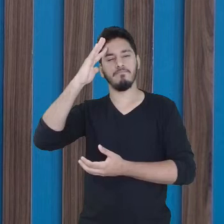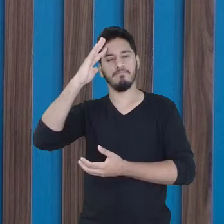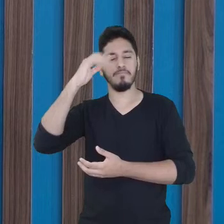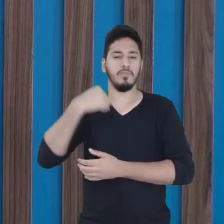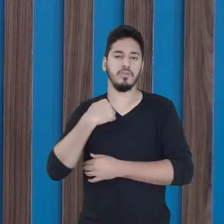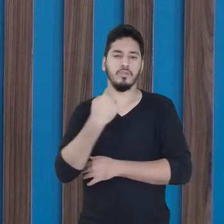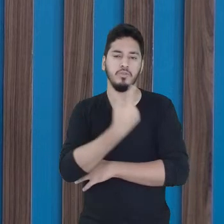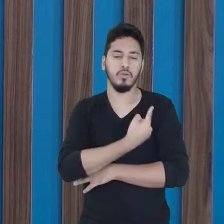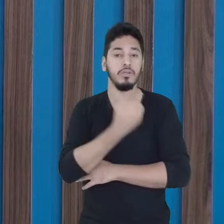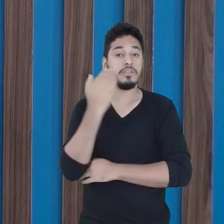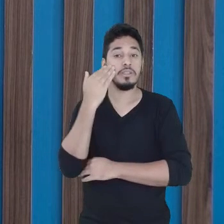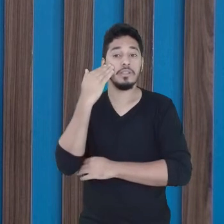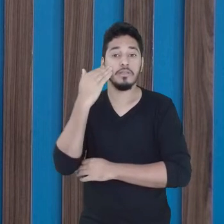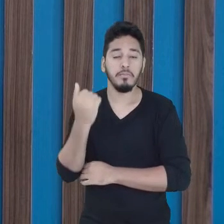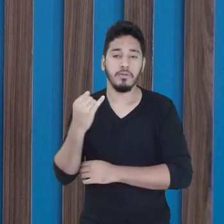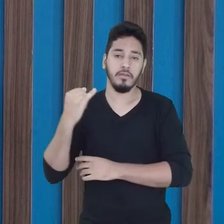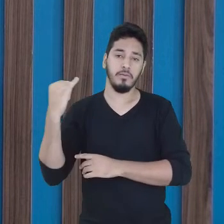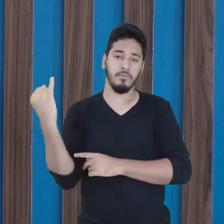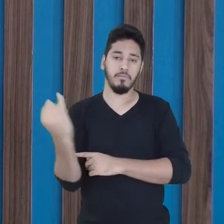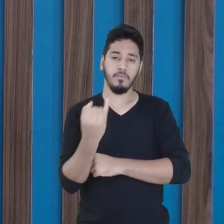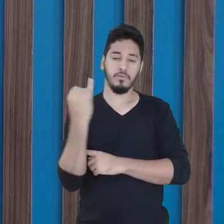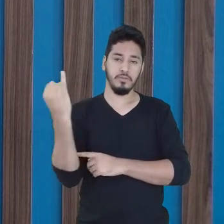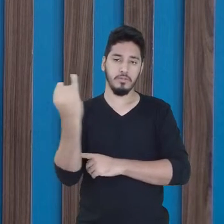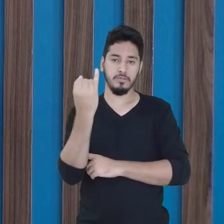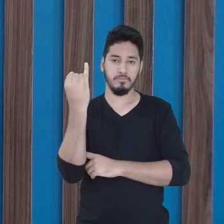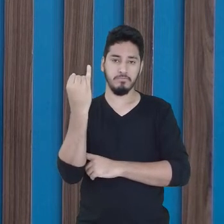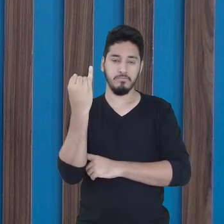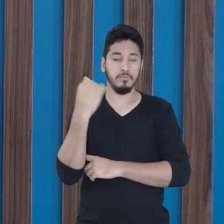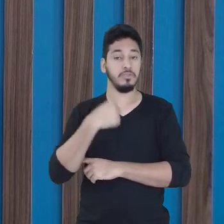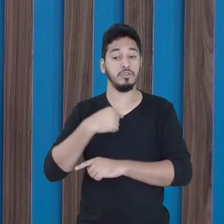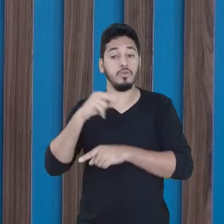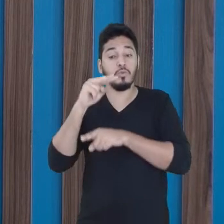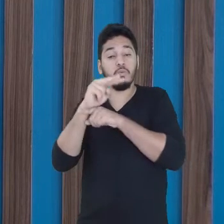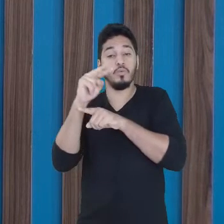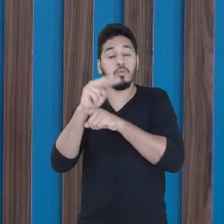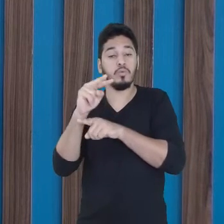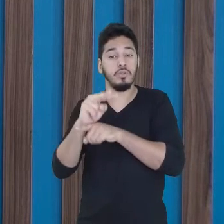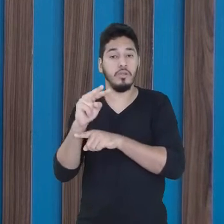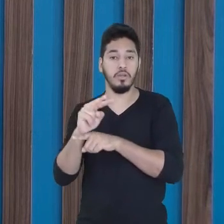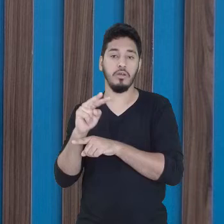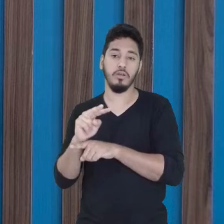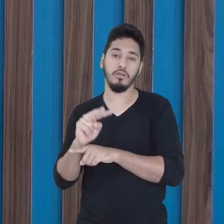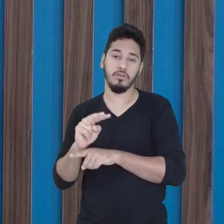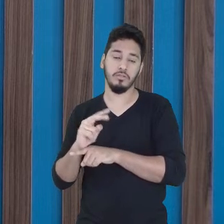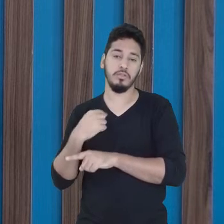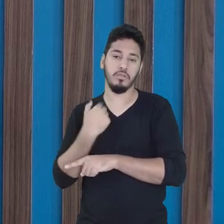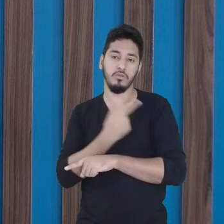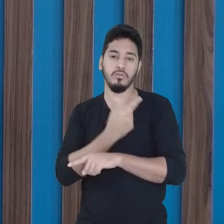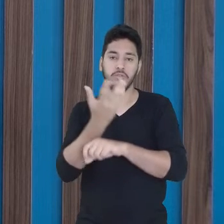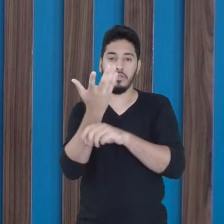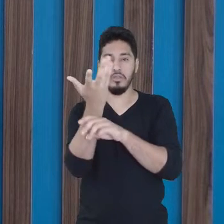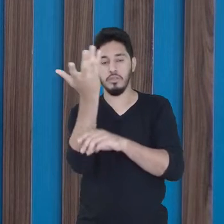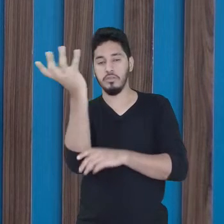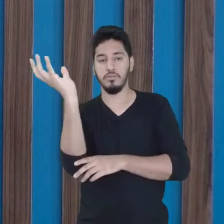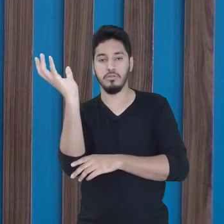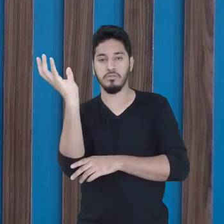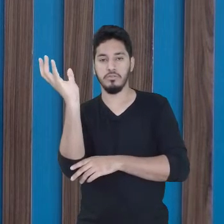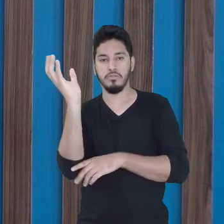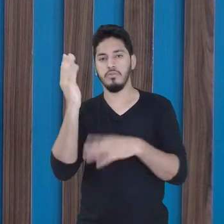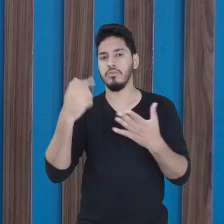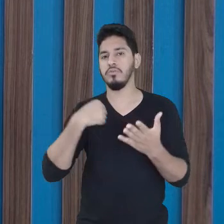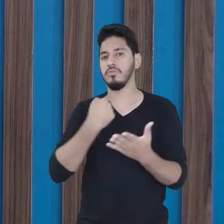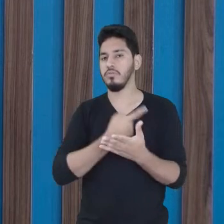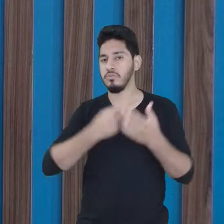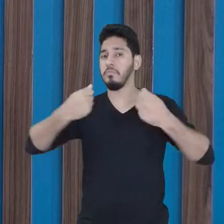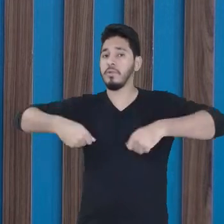gente saber a importância, né, da gente preservar, né, de cuidar da nossa natureza e o quanto a gente